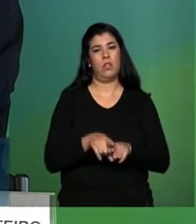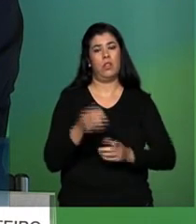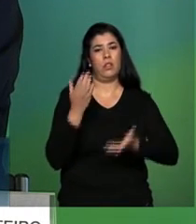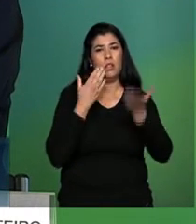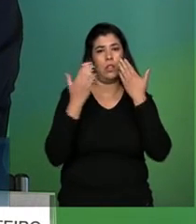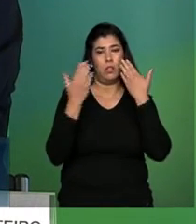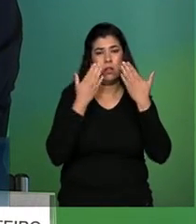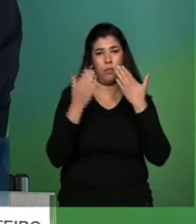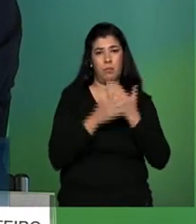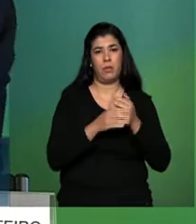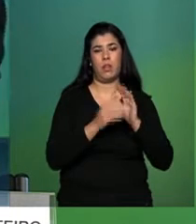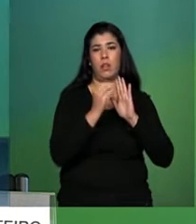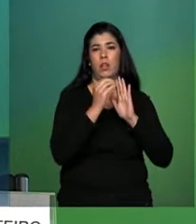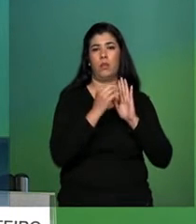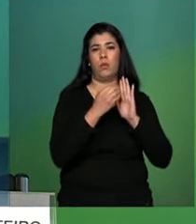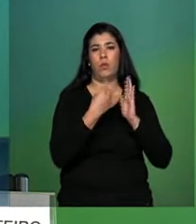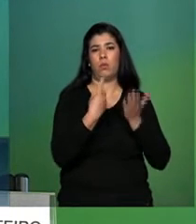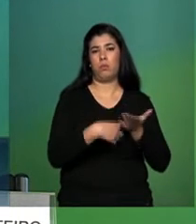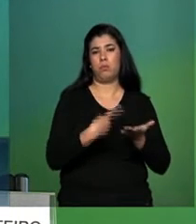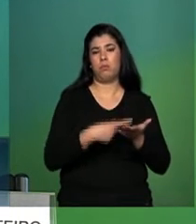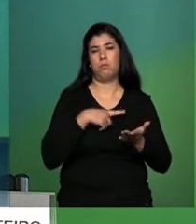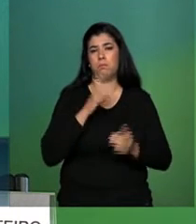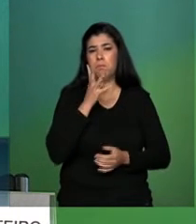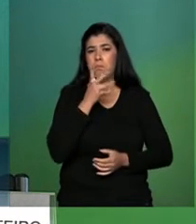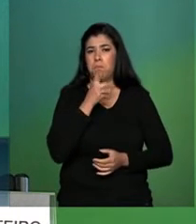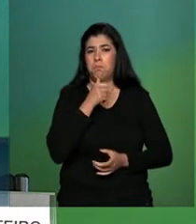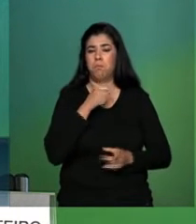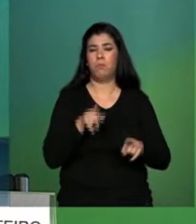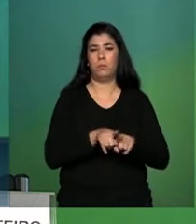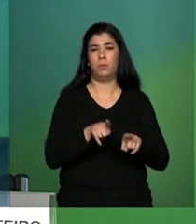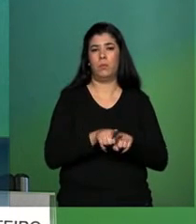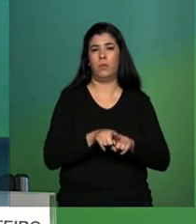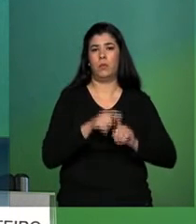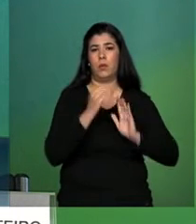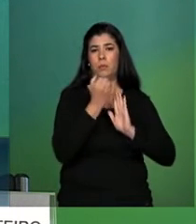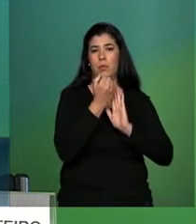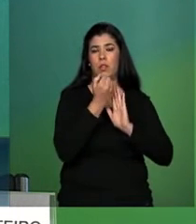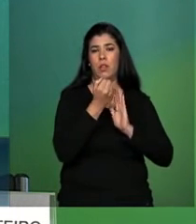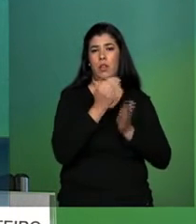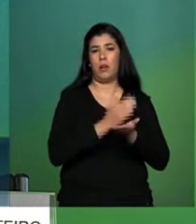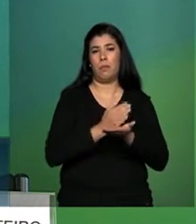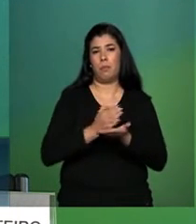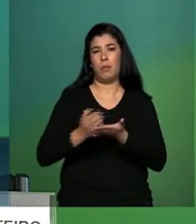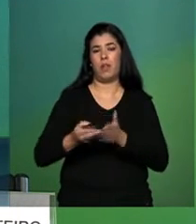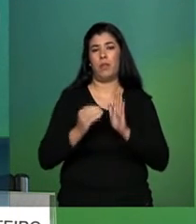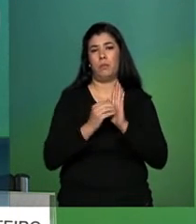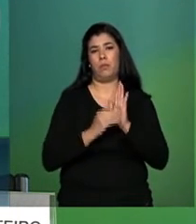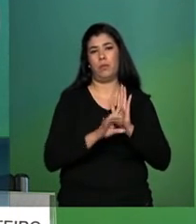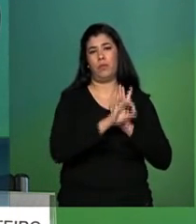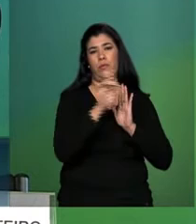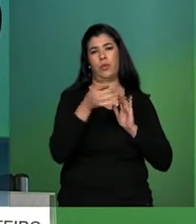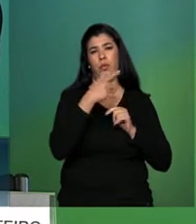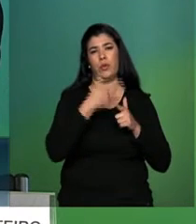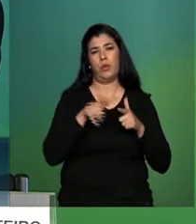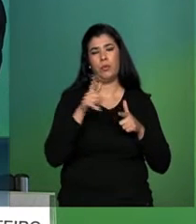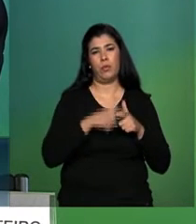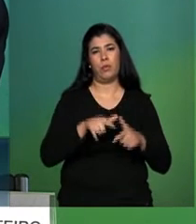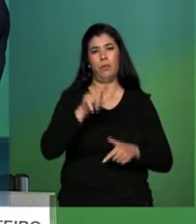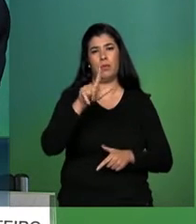uma agenda que vai demorar um pouco o equacionamento dessa agenda no tempo. Problema de